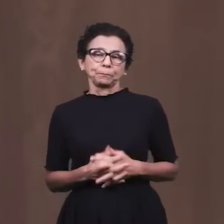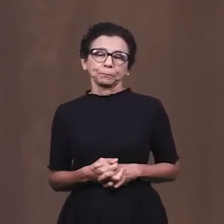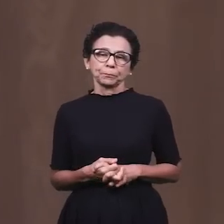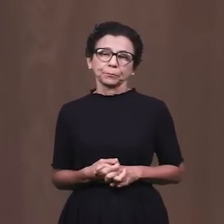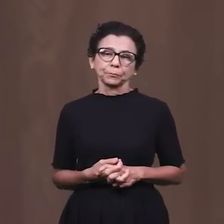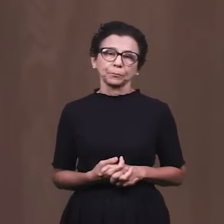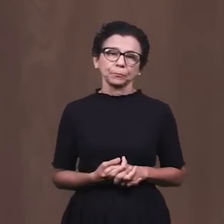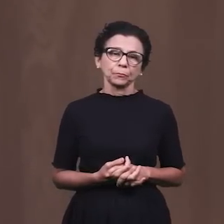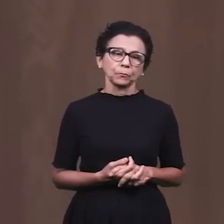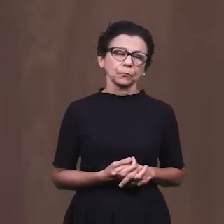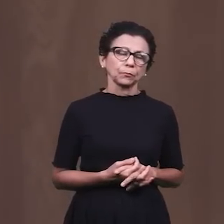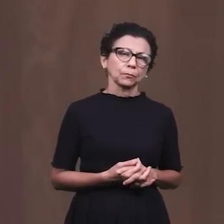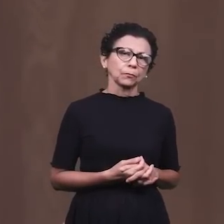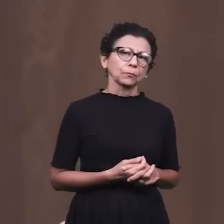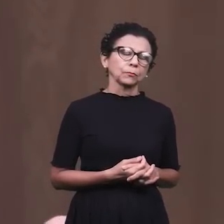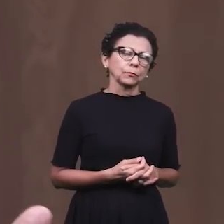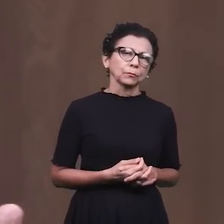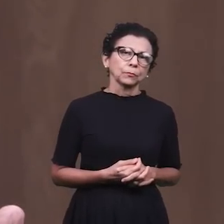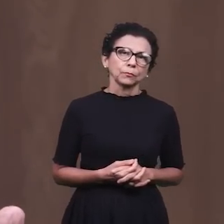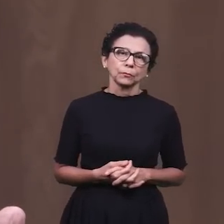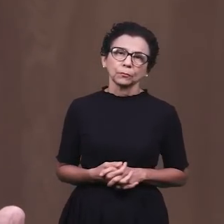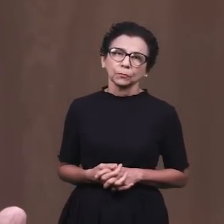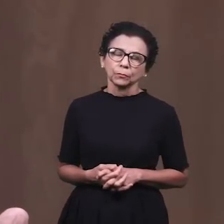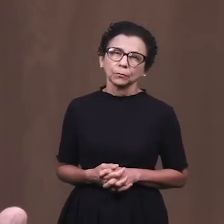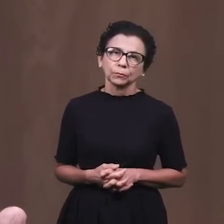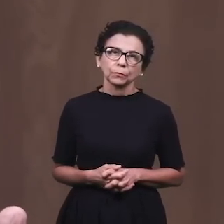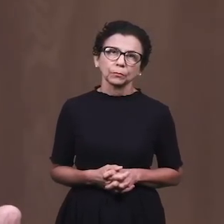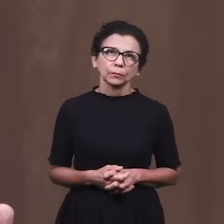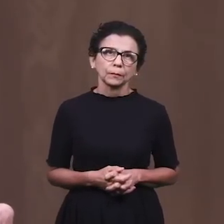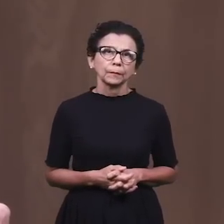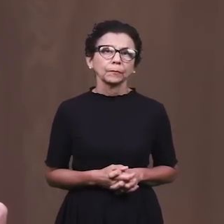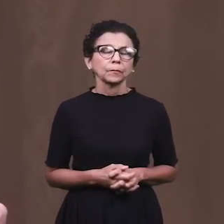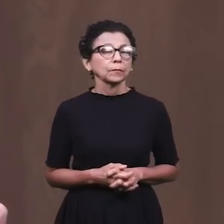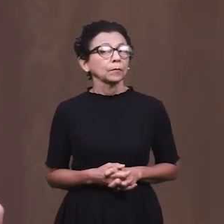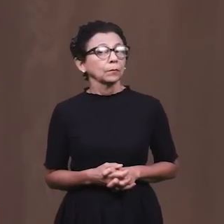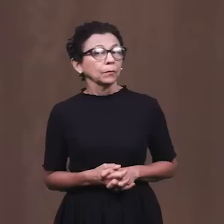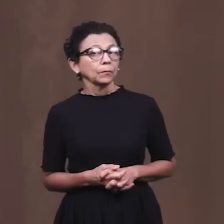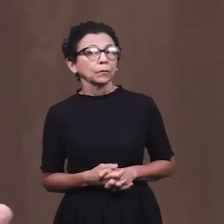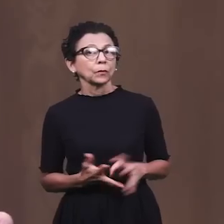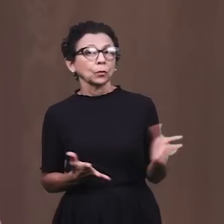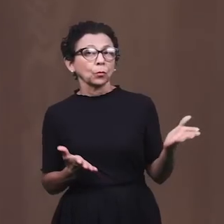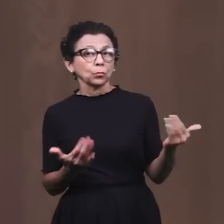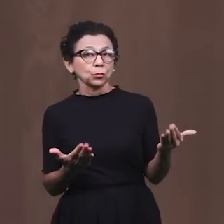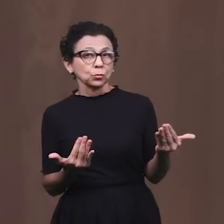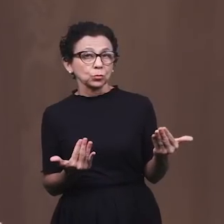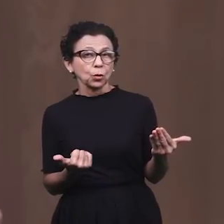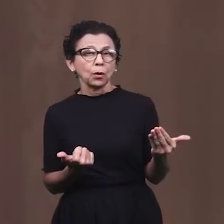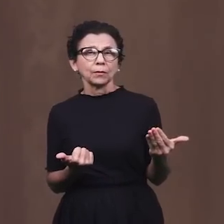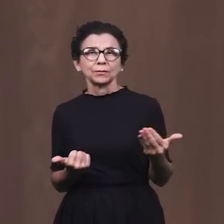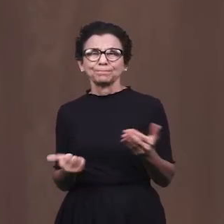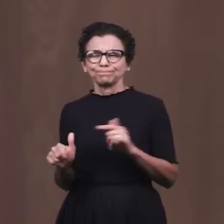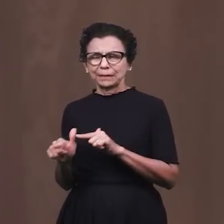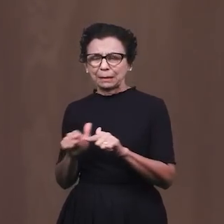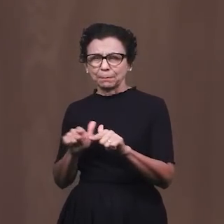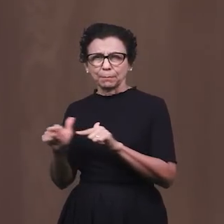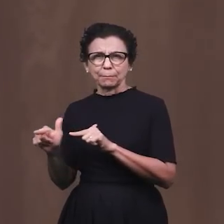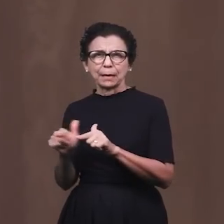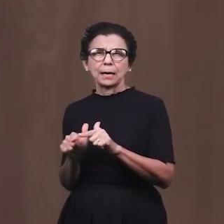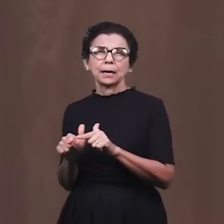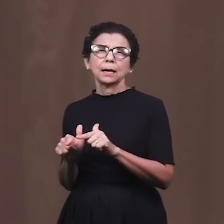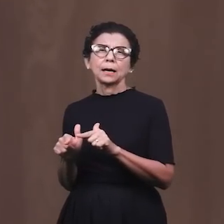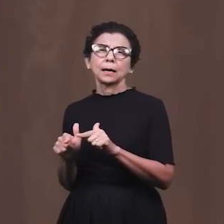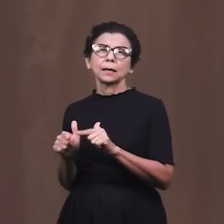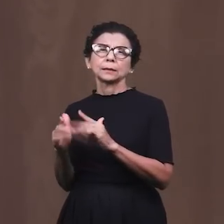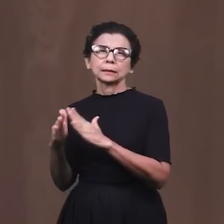termos práticos, é muito bom quando o jovem está integrado ao trabalho da